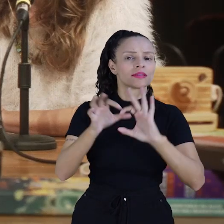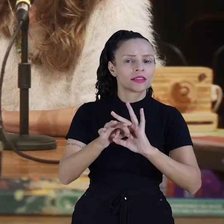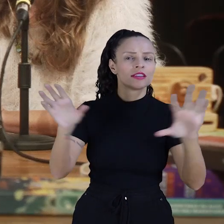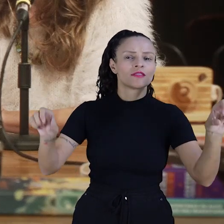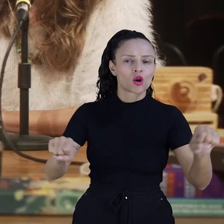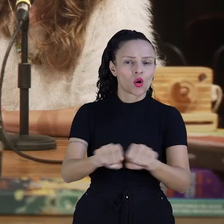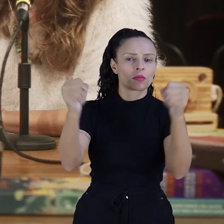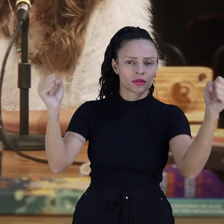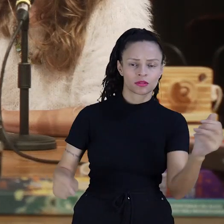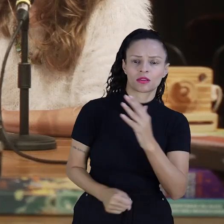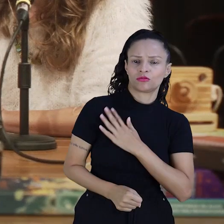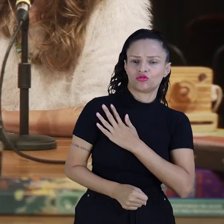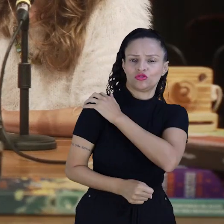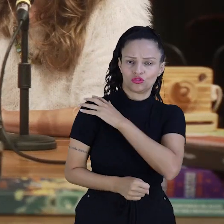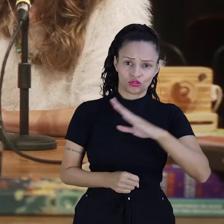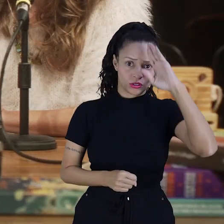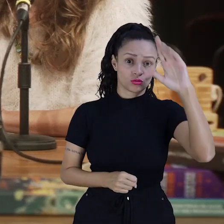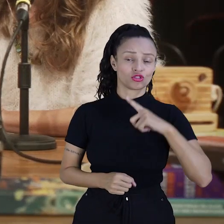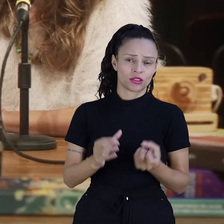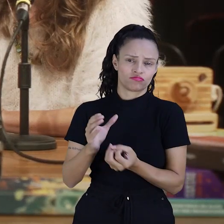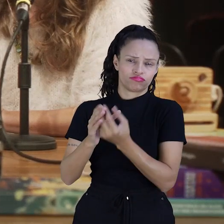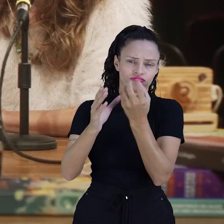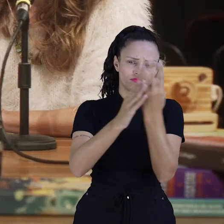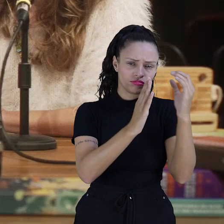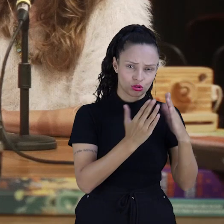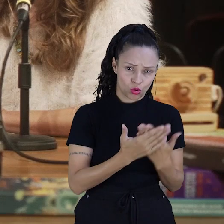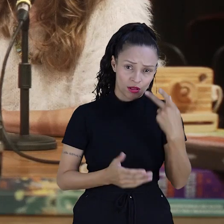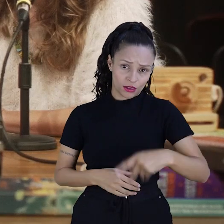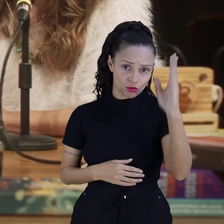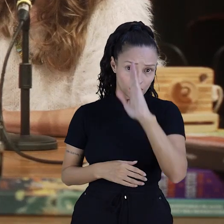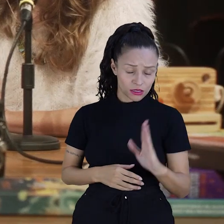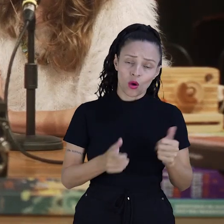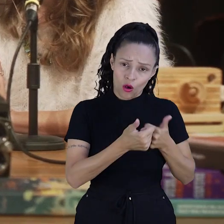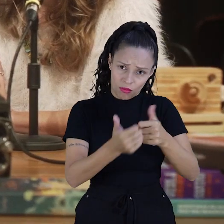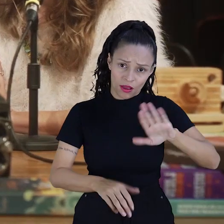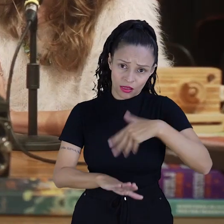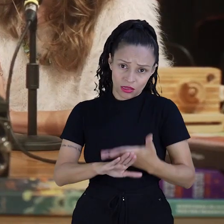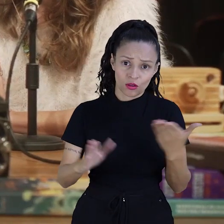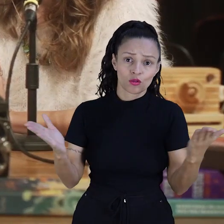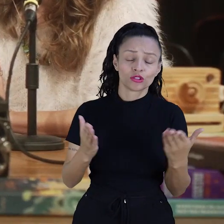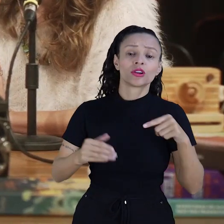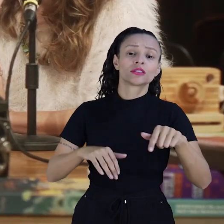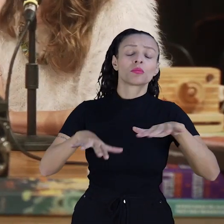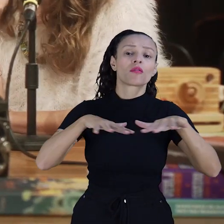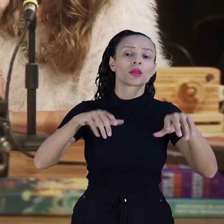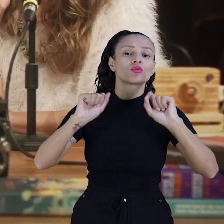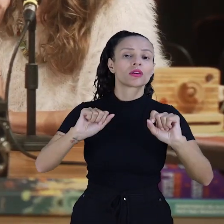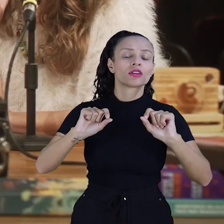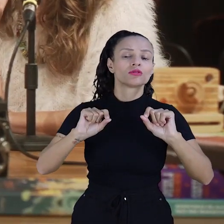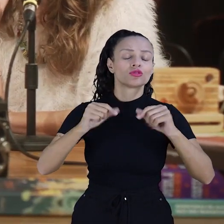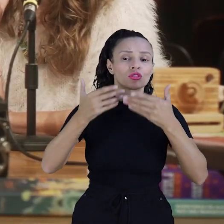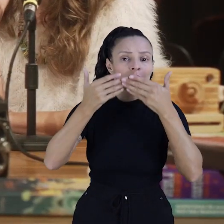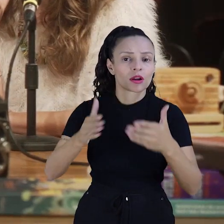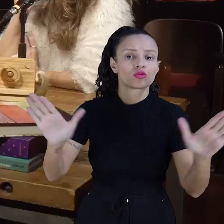buscando ser mais livres. Com esse rompimento da ditadura, nasceram várias escolas no Brasil, que a gente acompanha até hoje. E esse